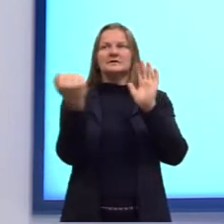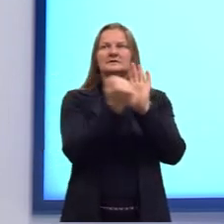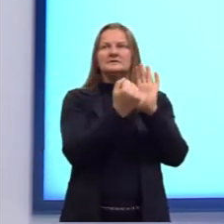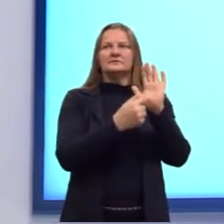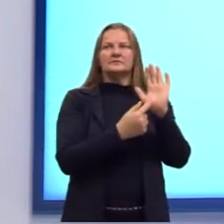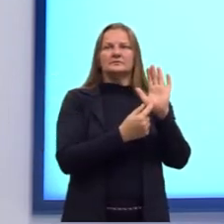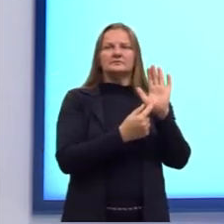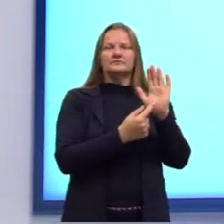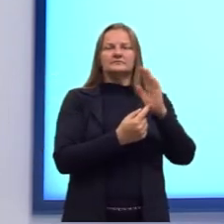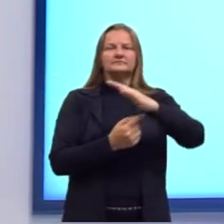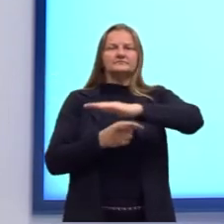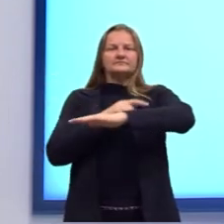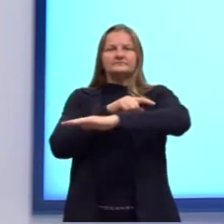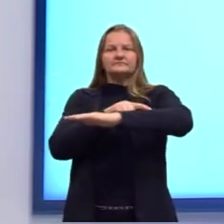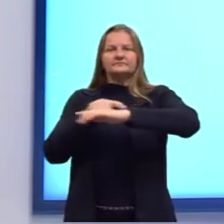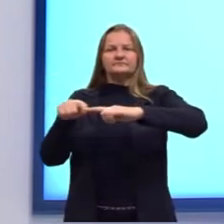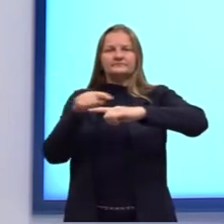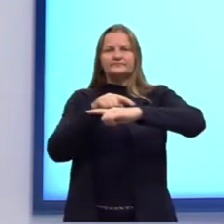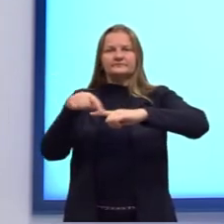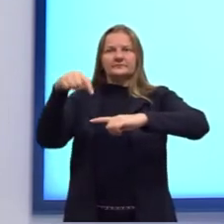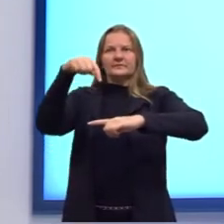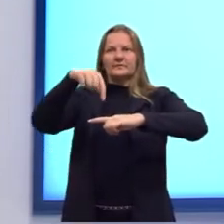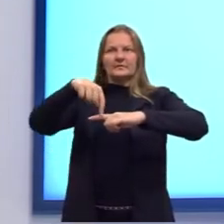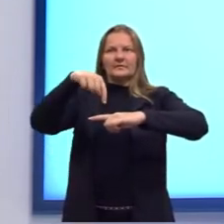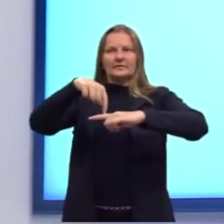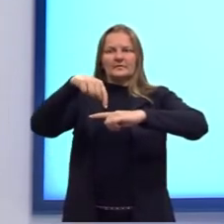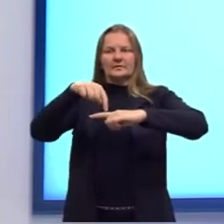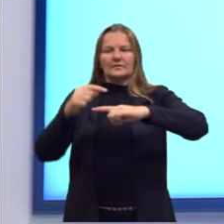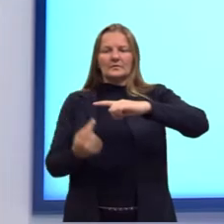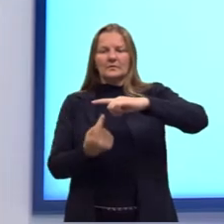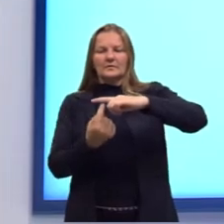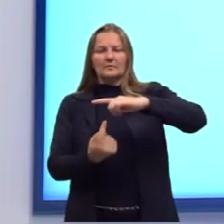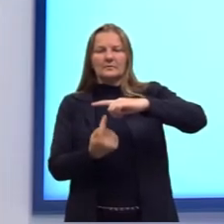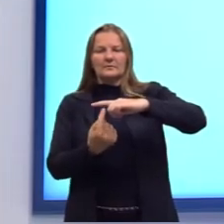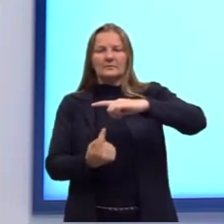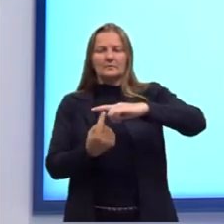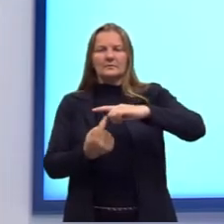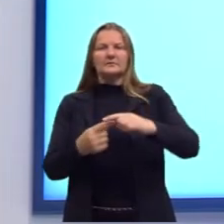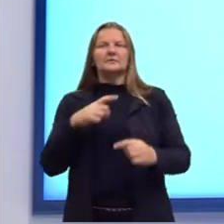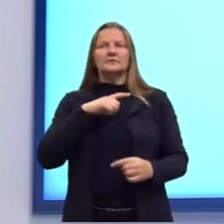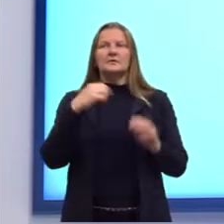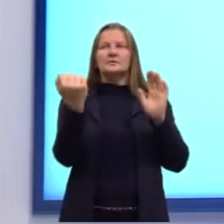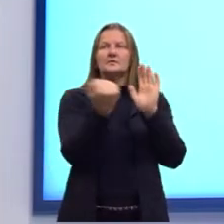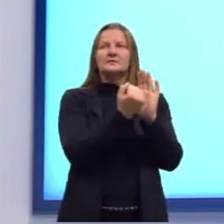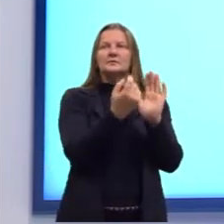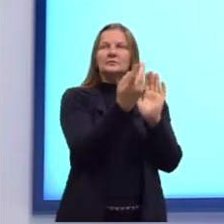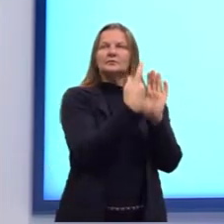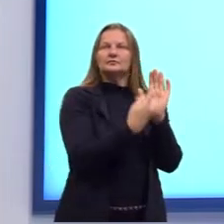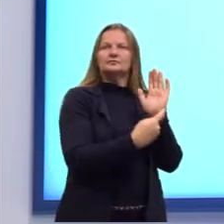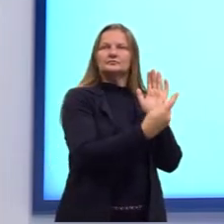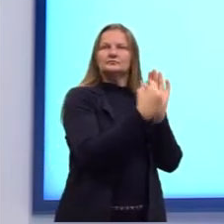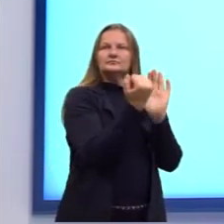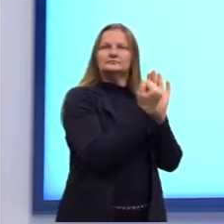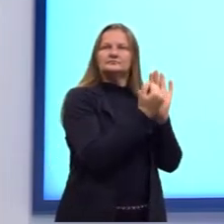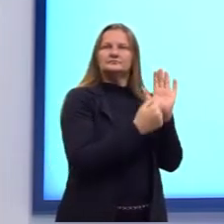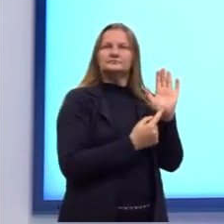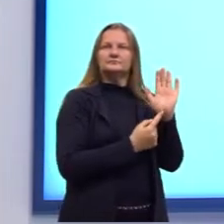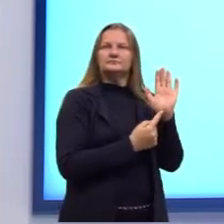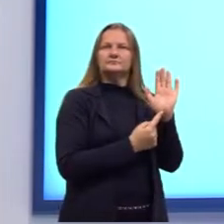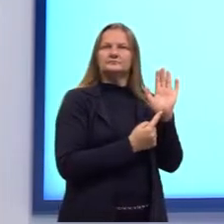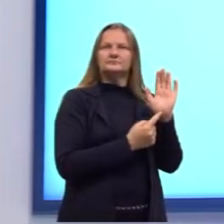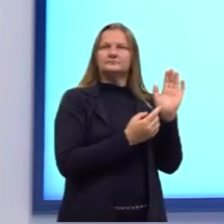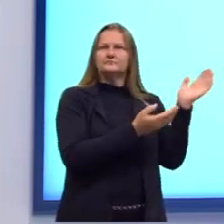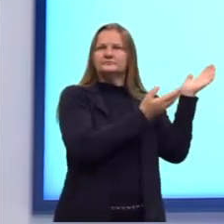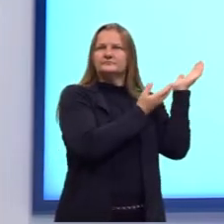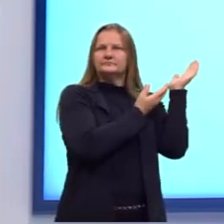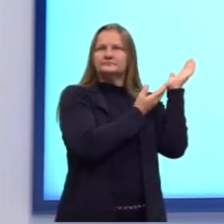gerador é este aqui um tracinho maior e um menor é claro que este símbolo pode aparecer de outras